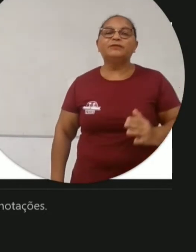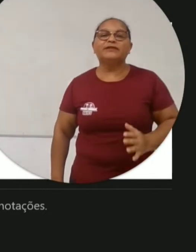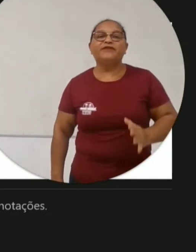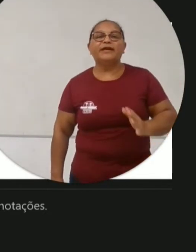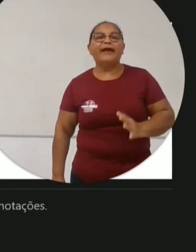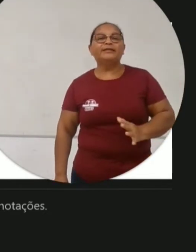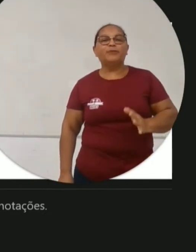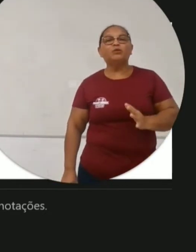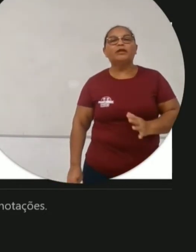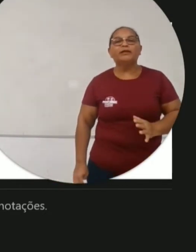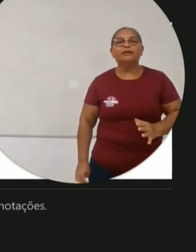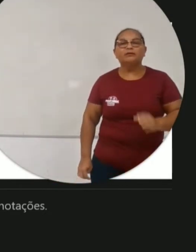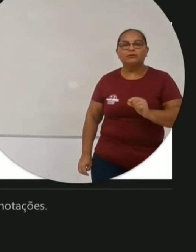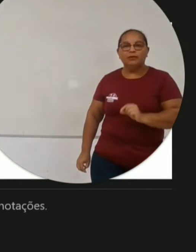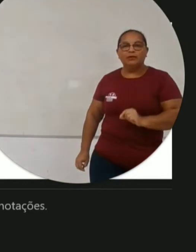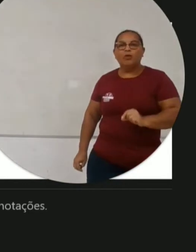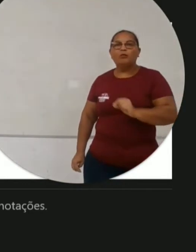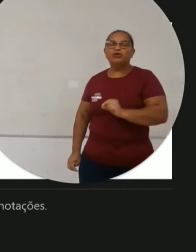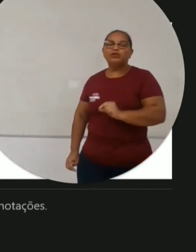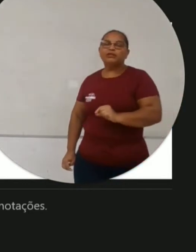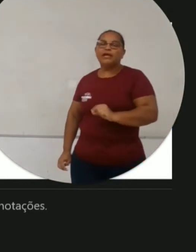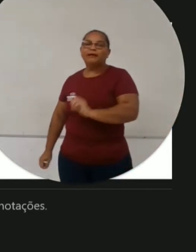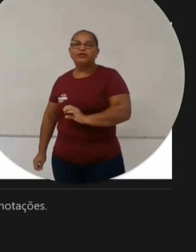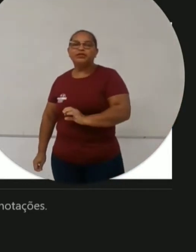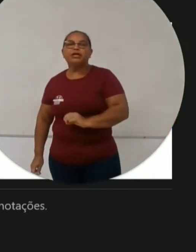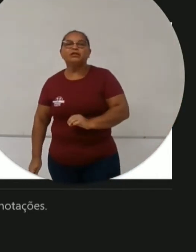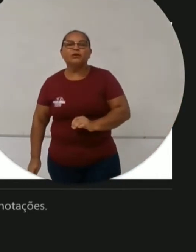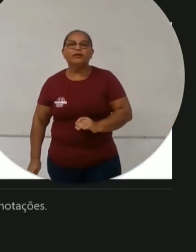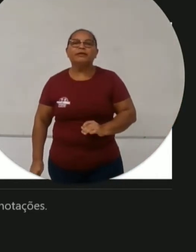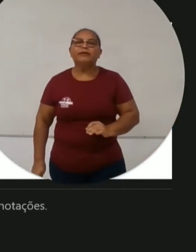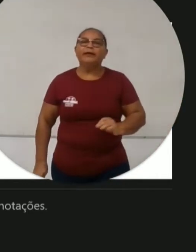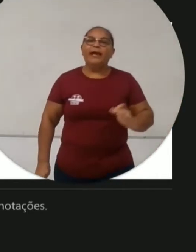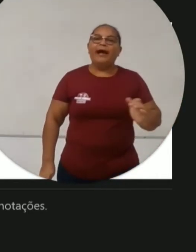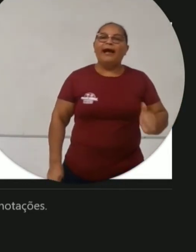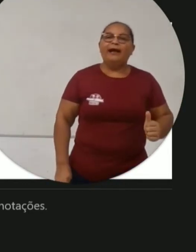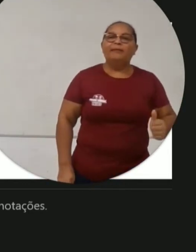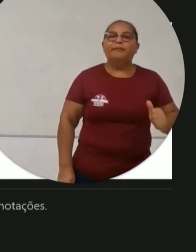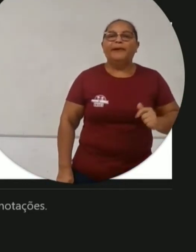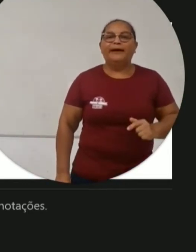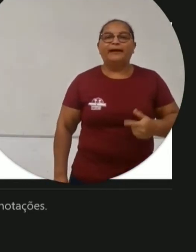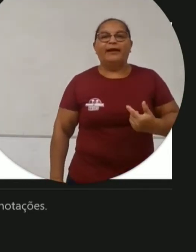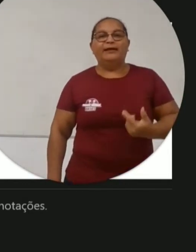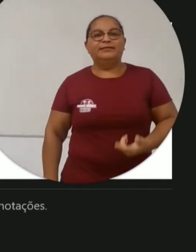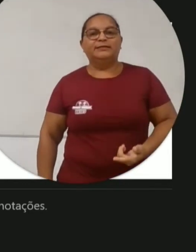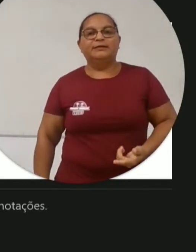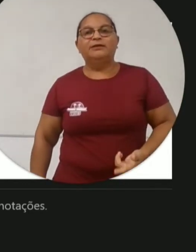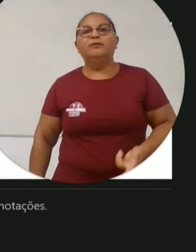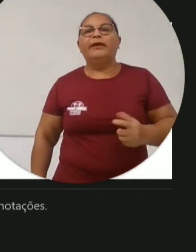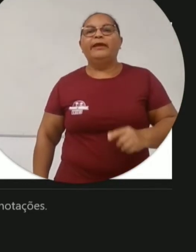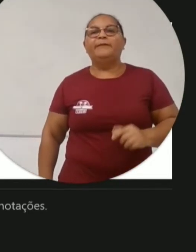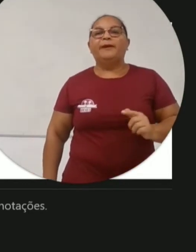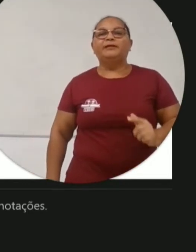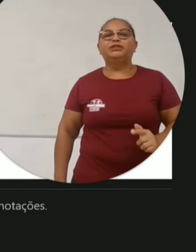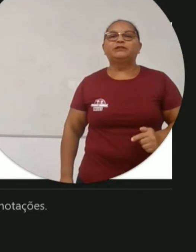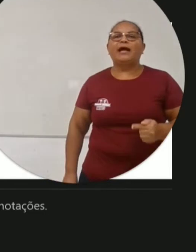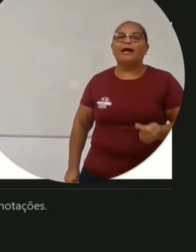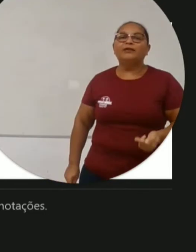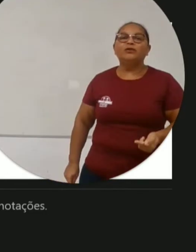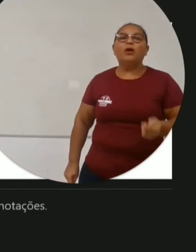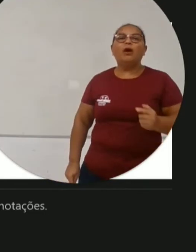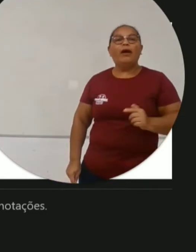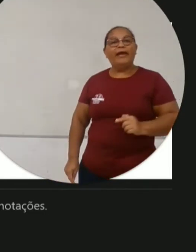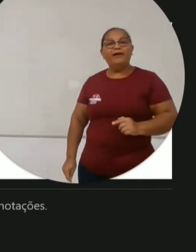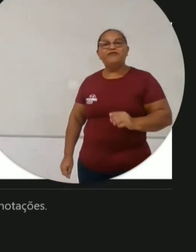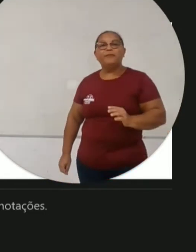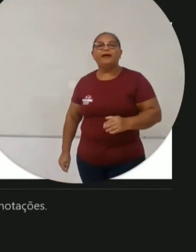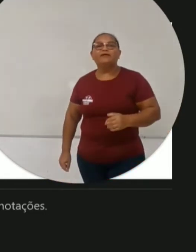vai respondendo como está indicando aí. A para ação, E para estado,